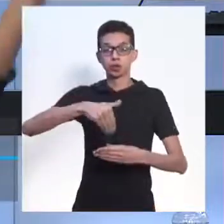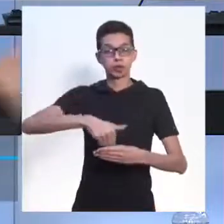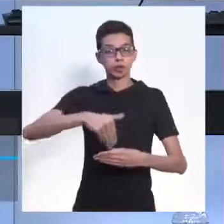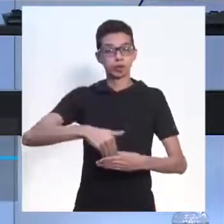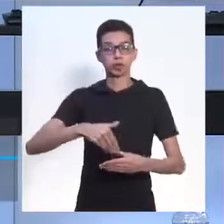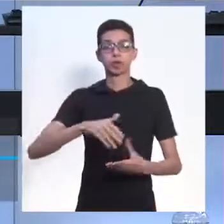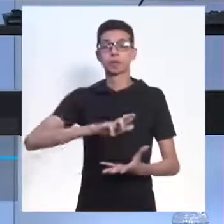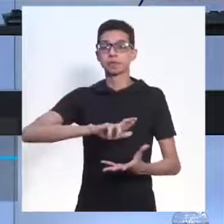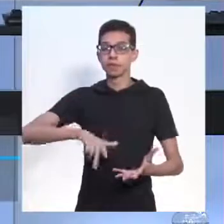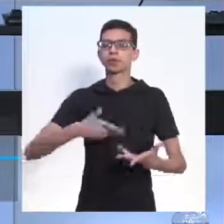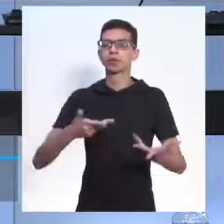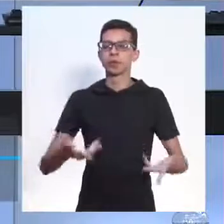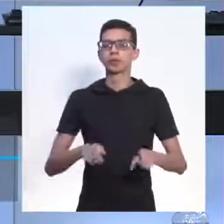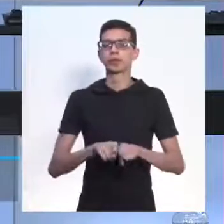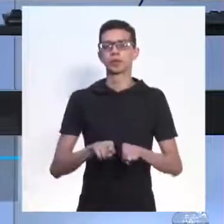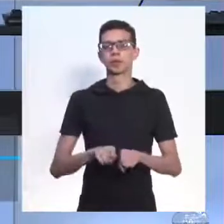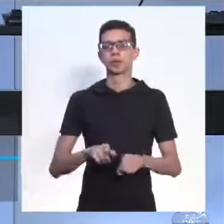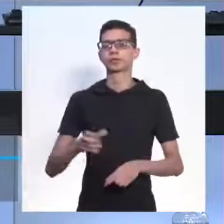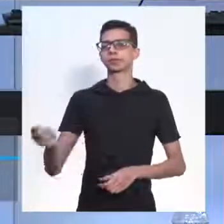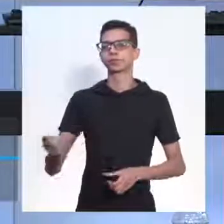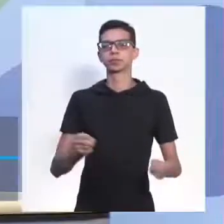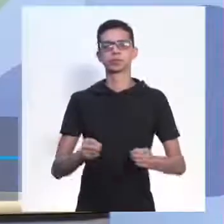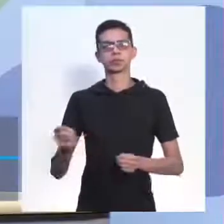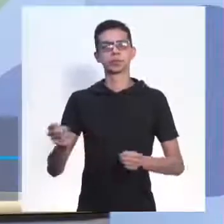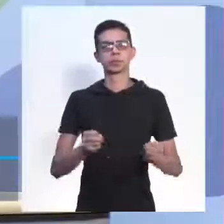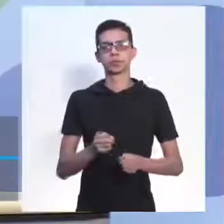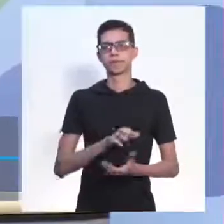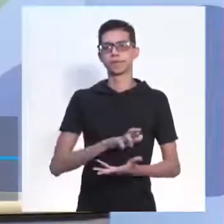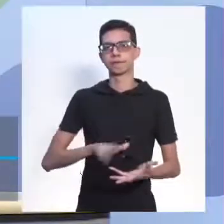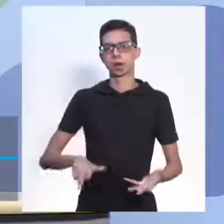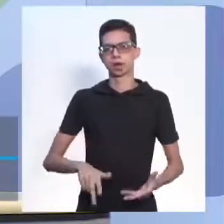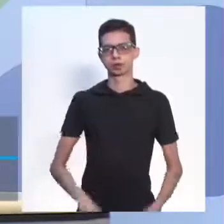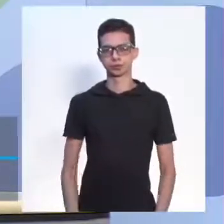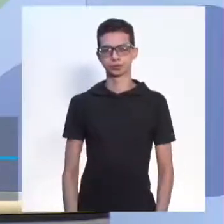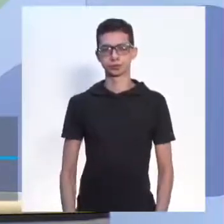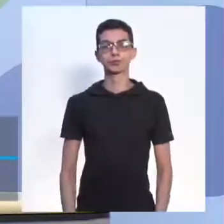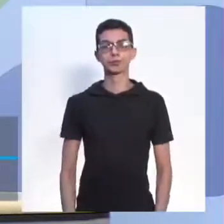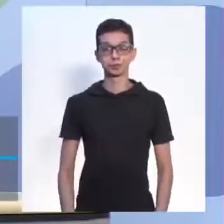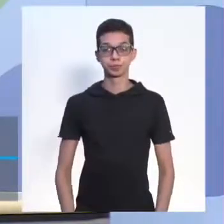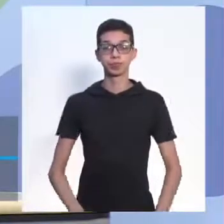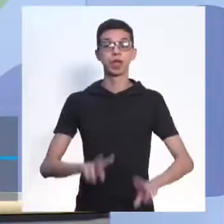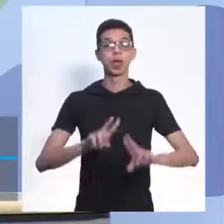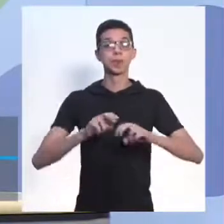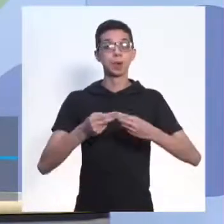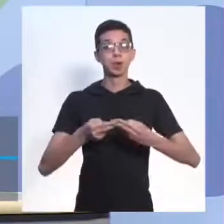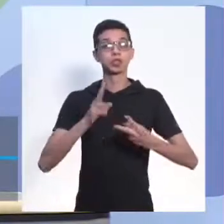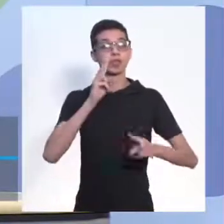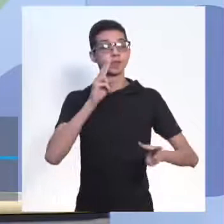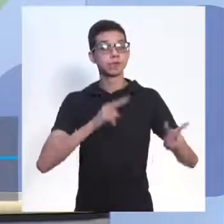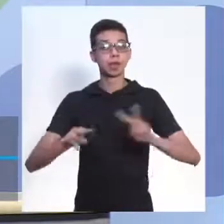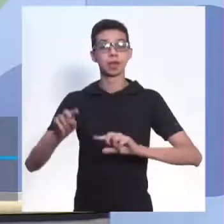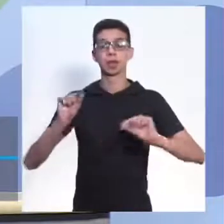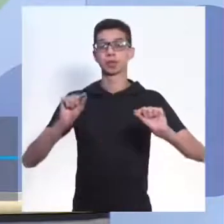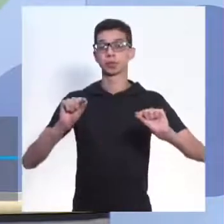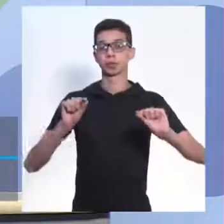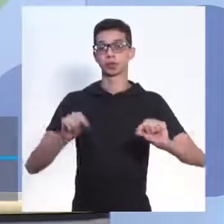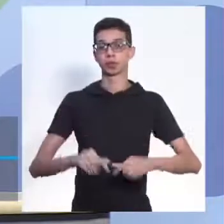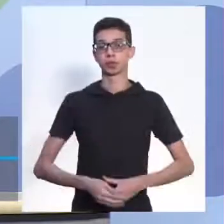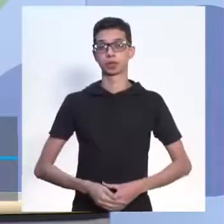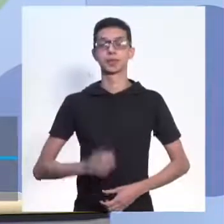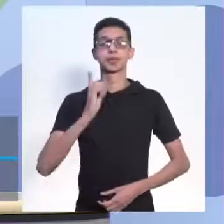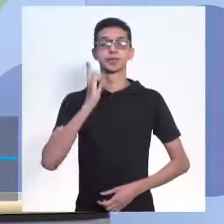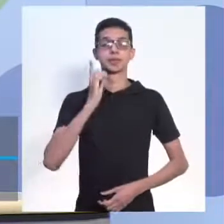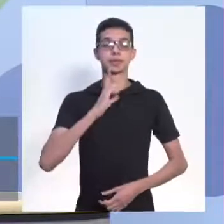ele leva consigo mais candidatos exatamente por isso que a gente vê muito aí candidato os